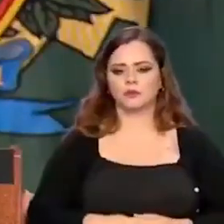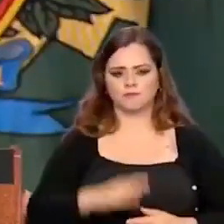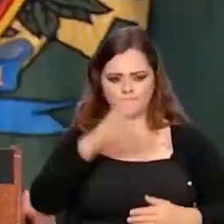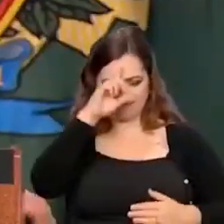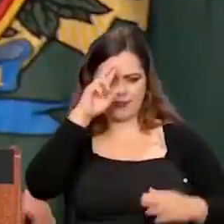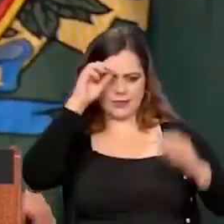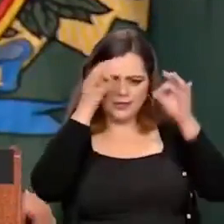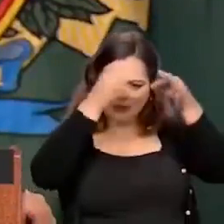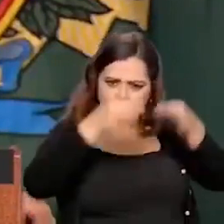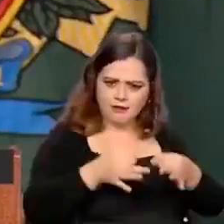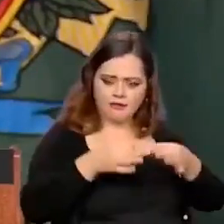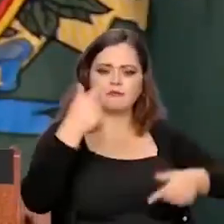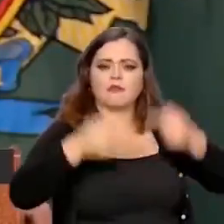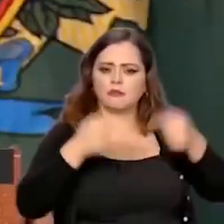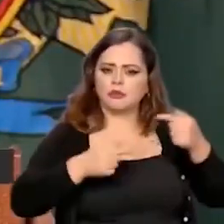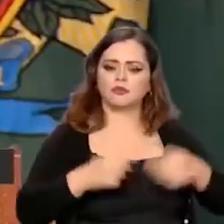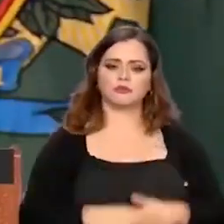honesta, é do político.